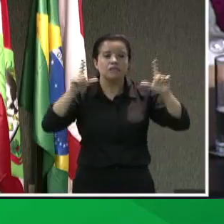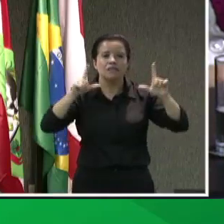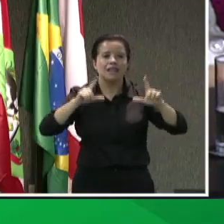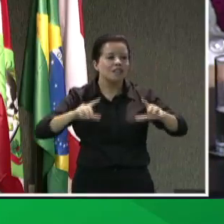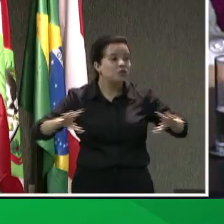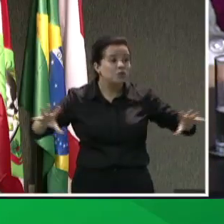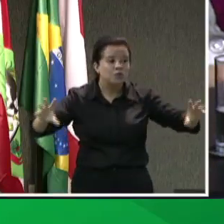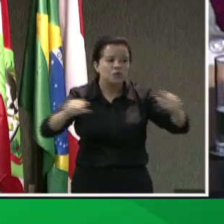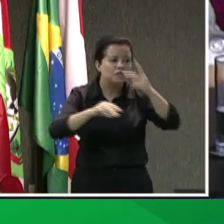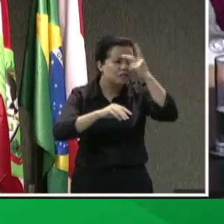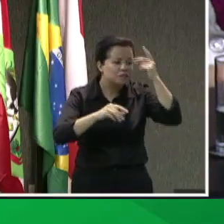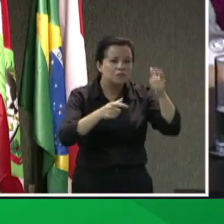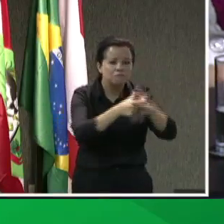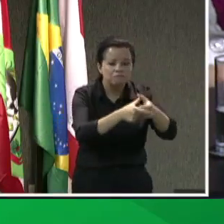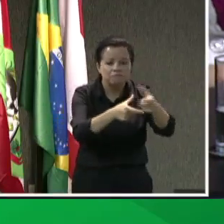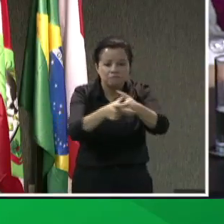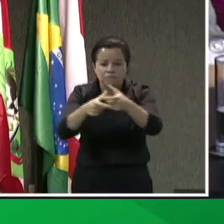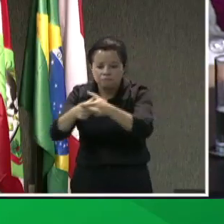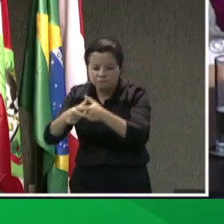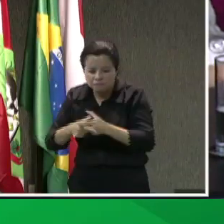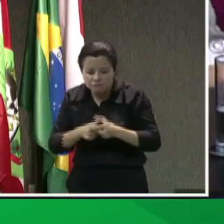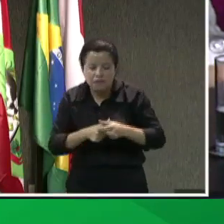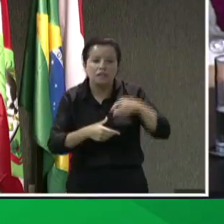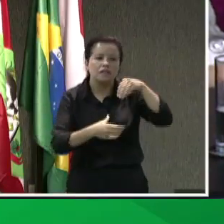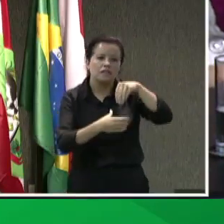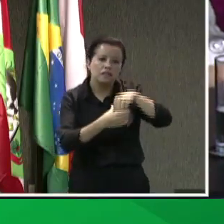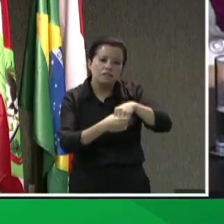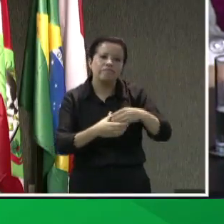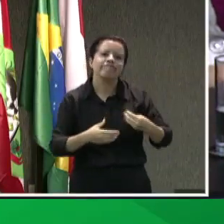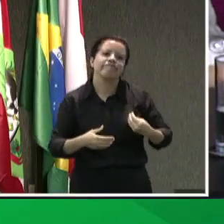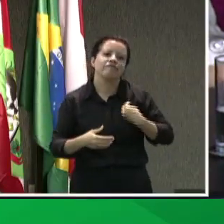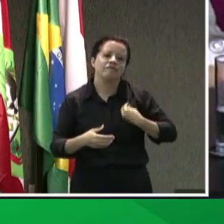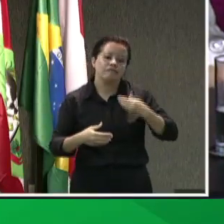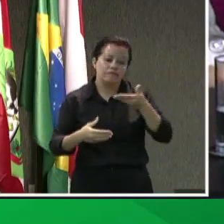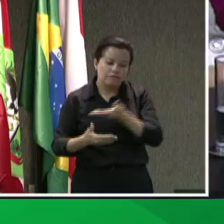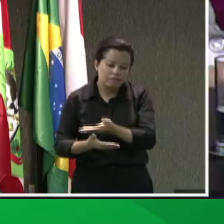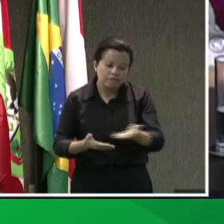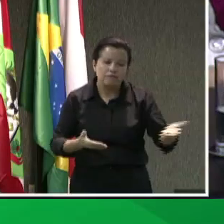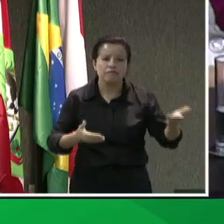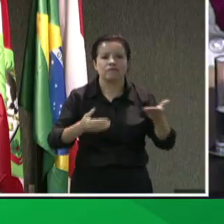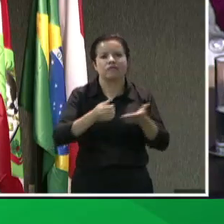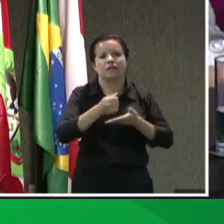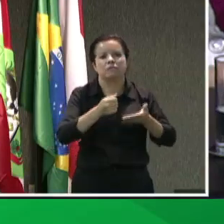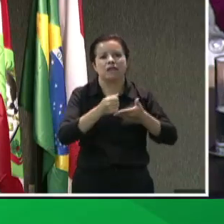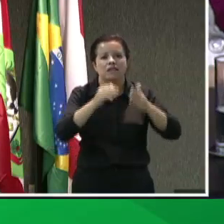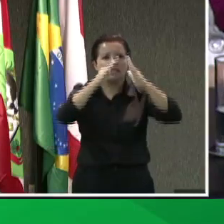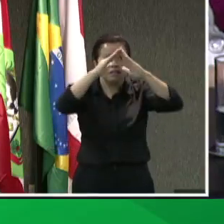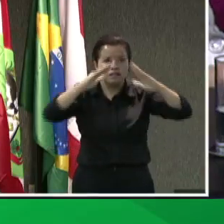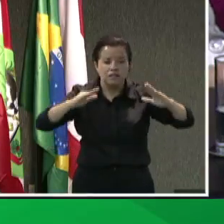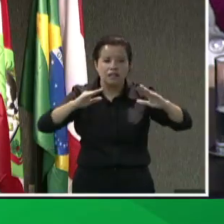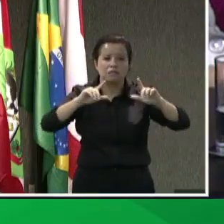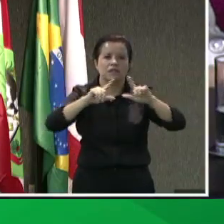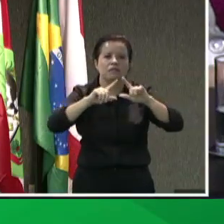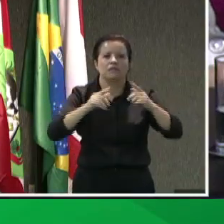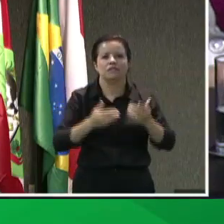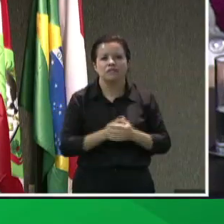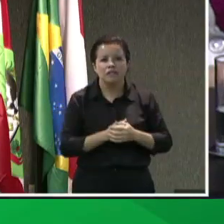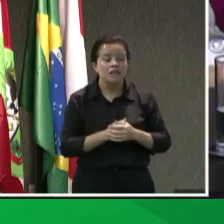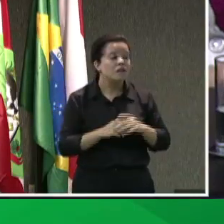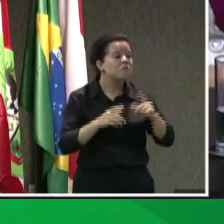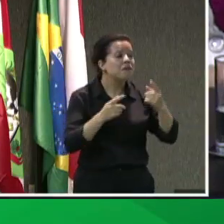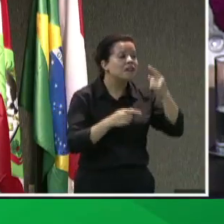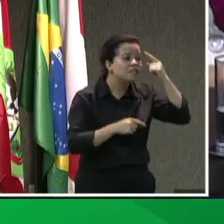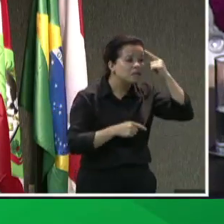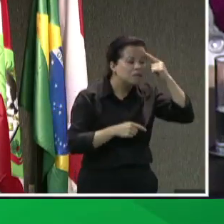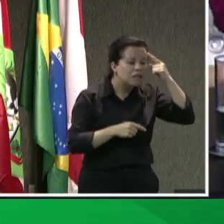base da pirâmide, como a comunidade surda. E eu vou provocar de novo. Não adianta nós pensarmos aqui que só votar 2